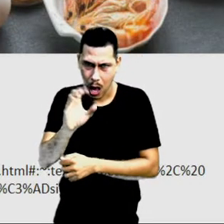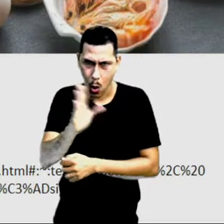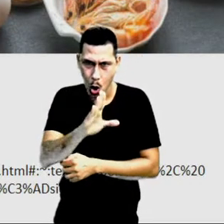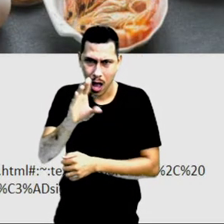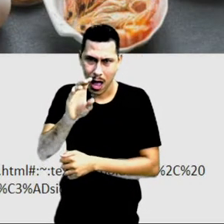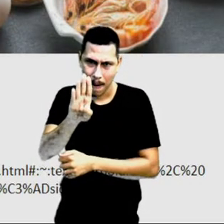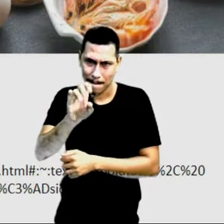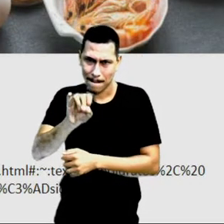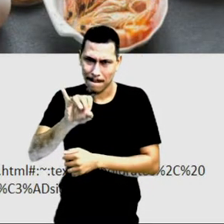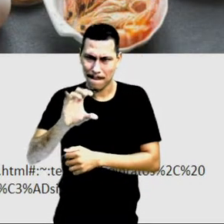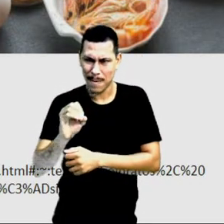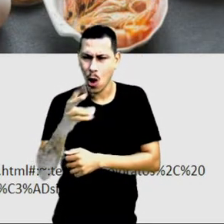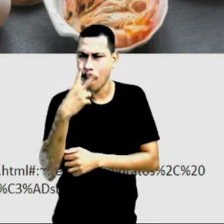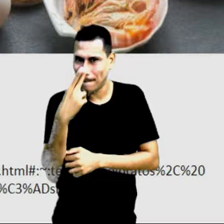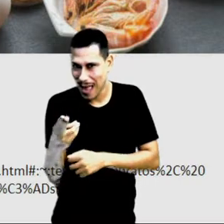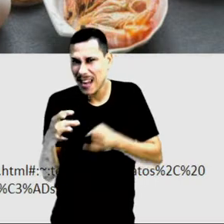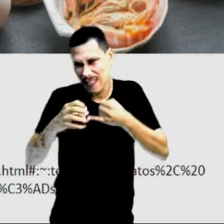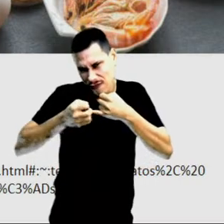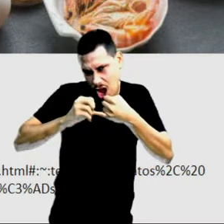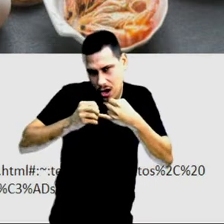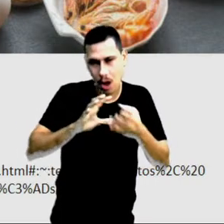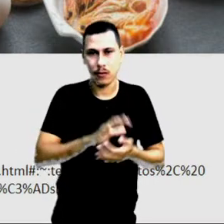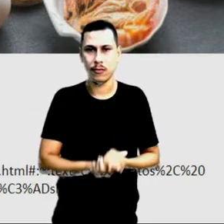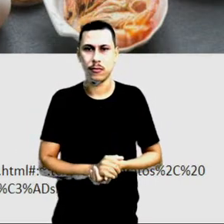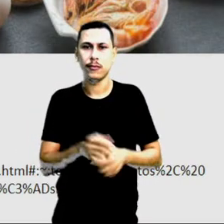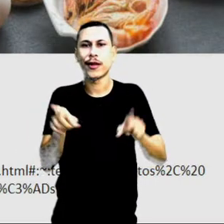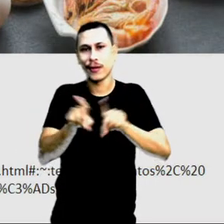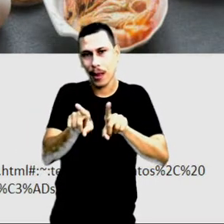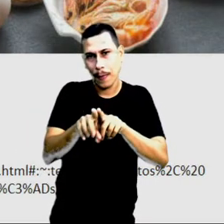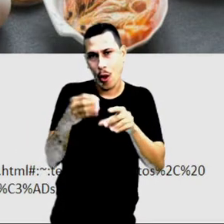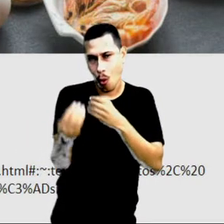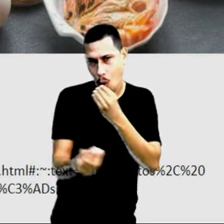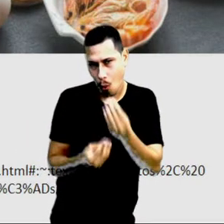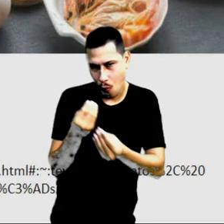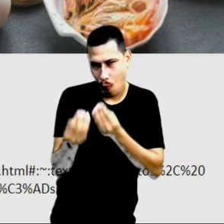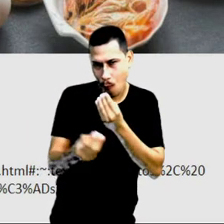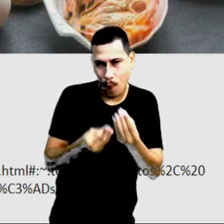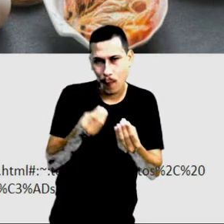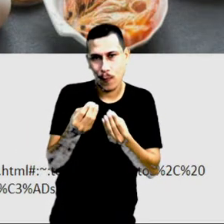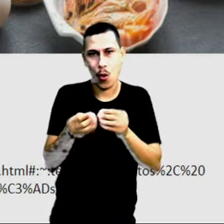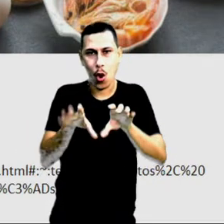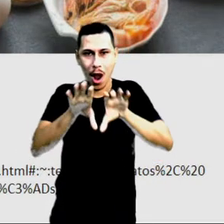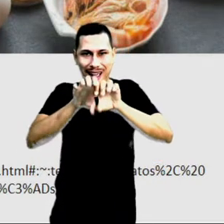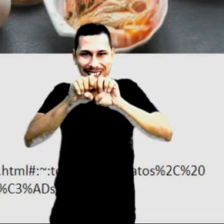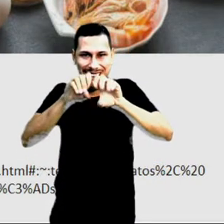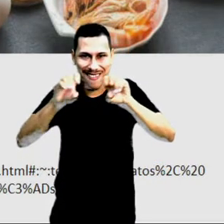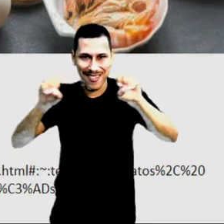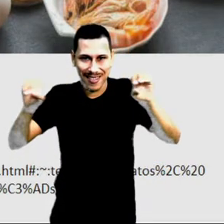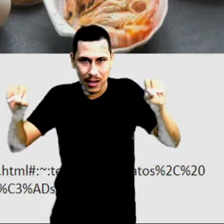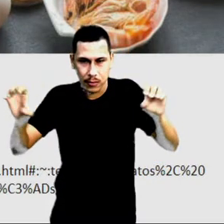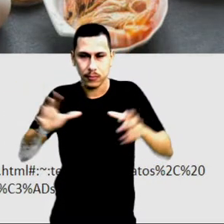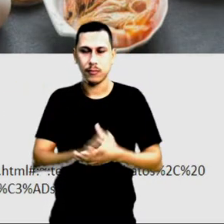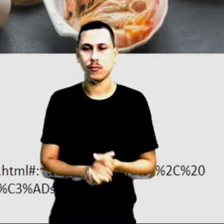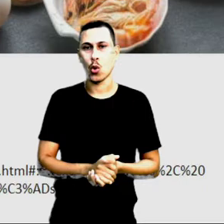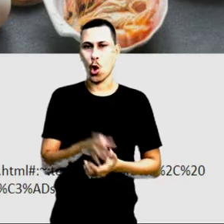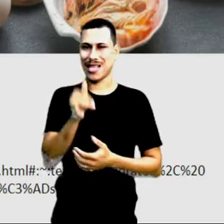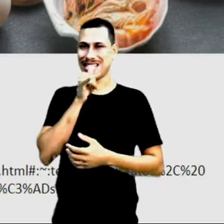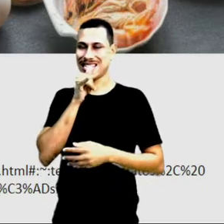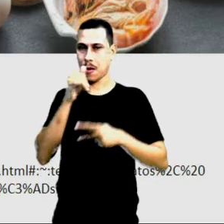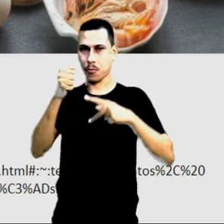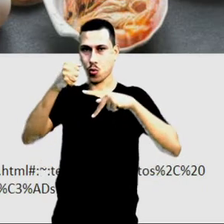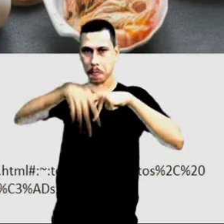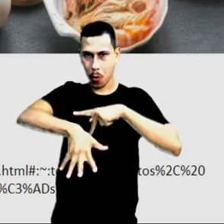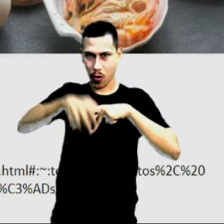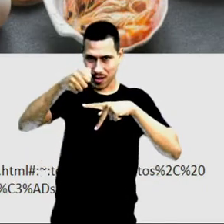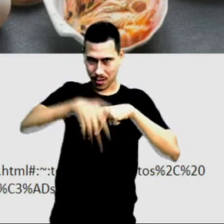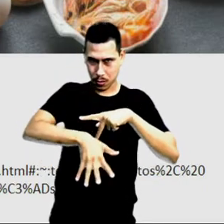feijão. É bem gostoso também. E embutidos como os frios. Aqui a gente tem alguns exemplos de proteínas, onde a gente pode